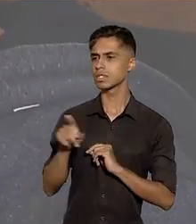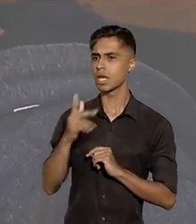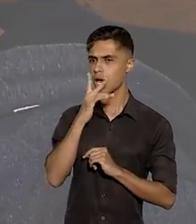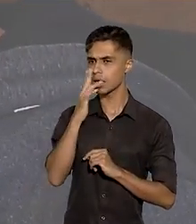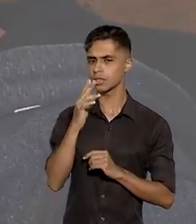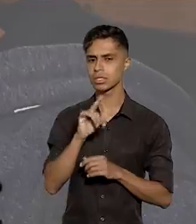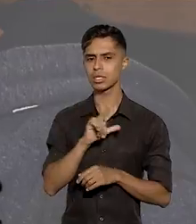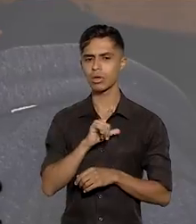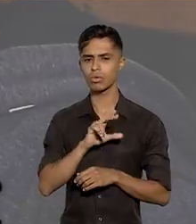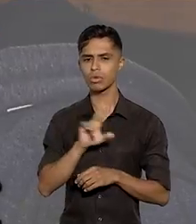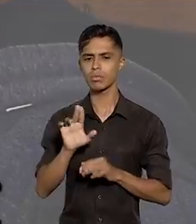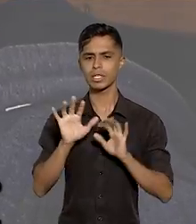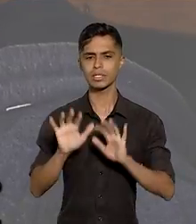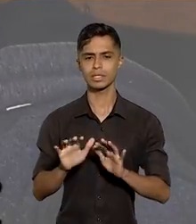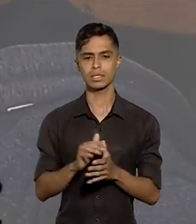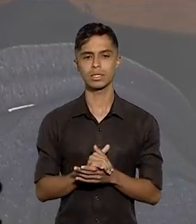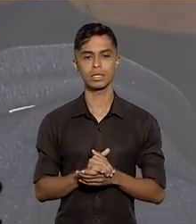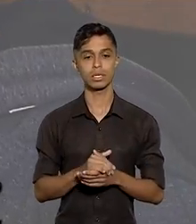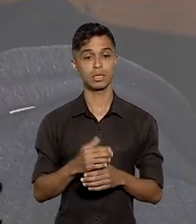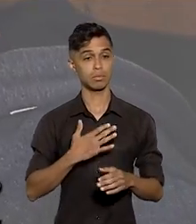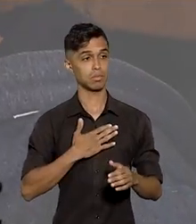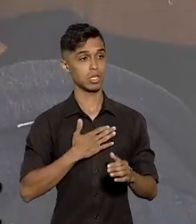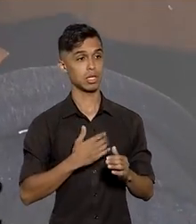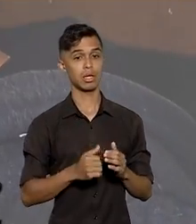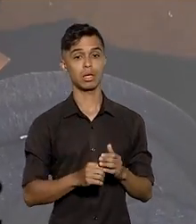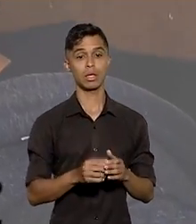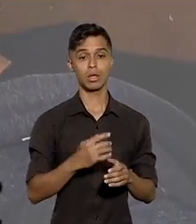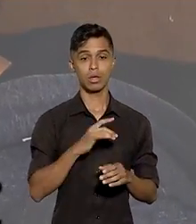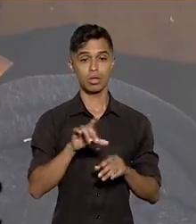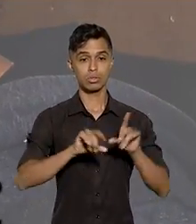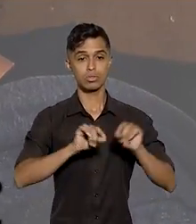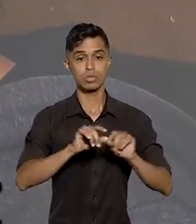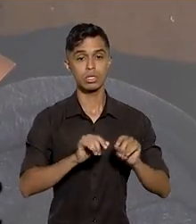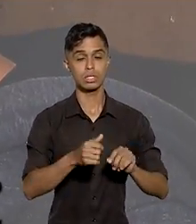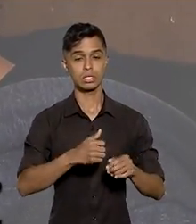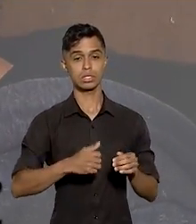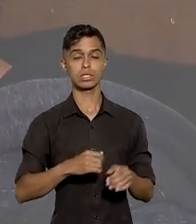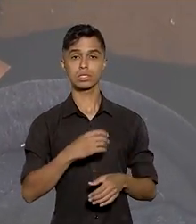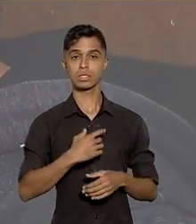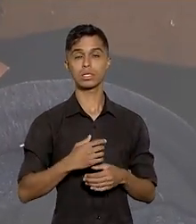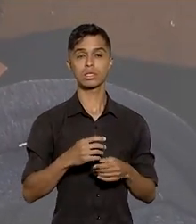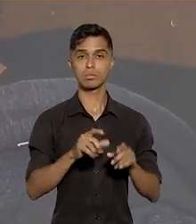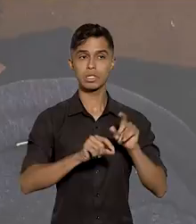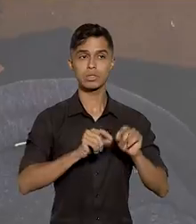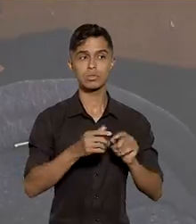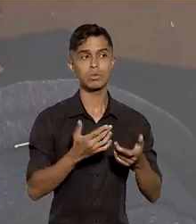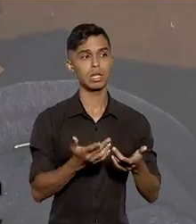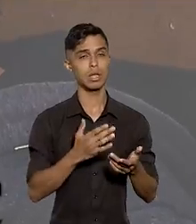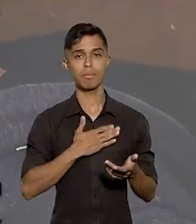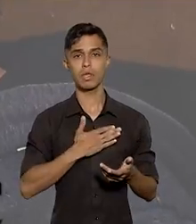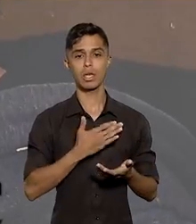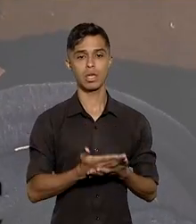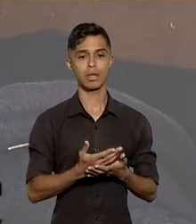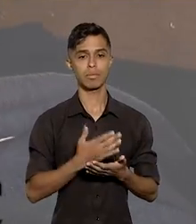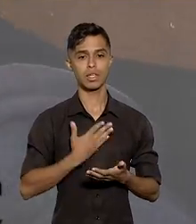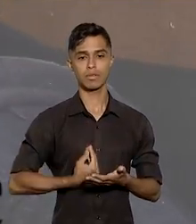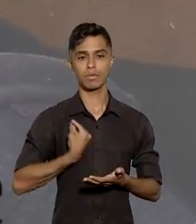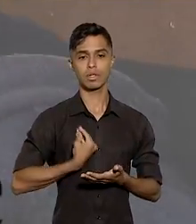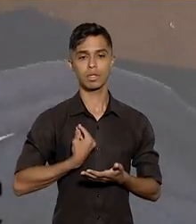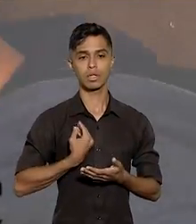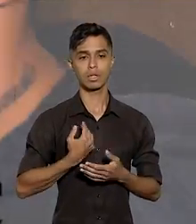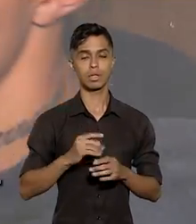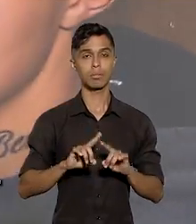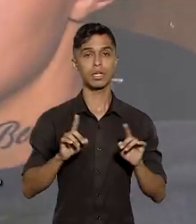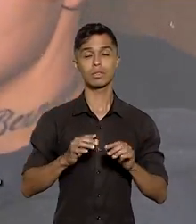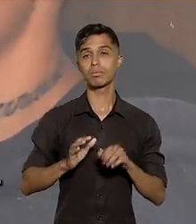esse nome no caixão? Para mim significa muito, porque é minha opinião sexual e o que eu mais gosto, é a minha vida. Mas o importante foi minha família